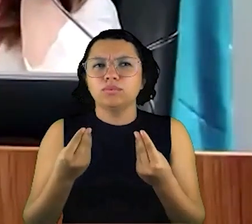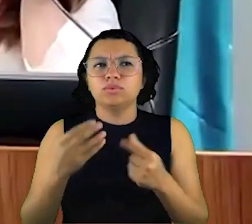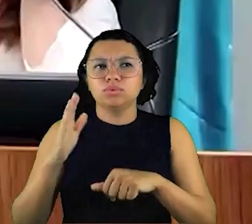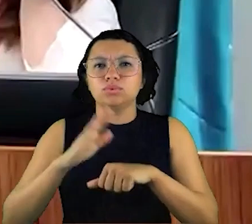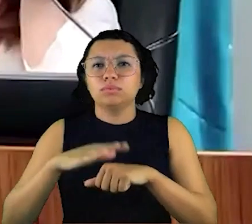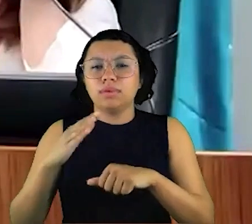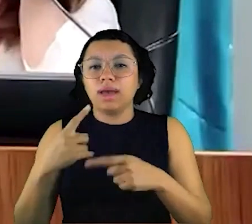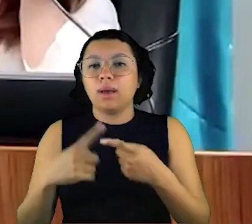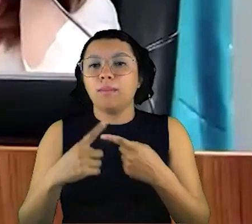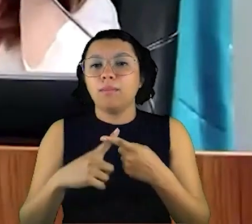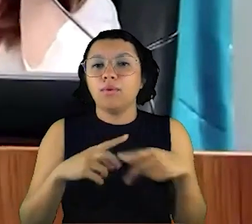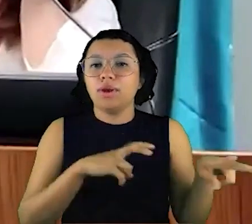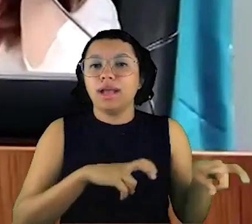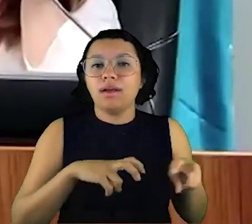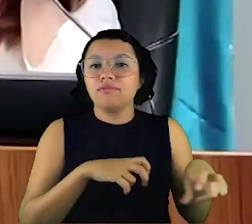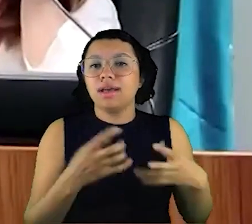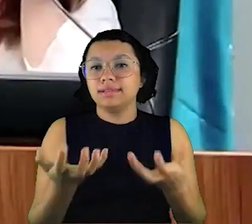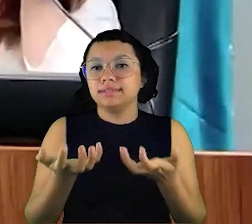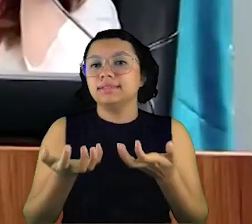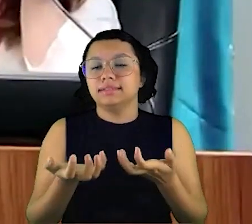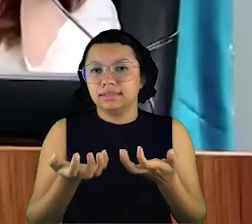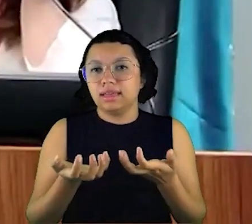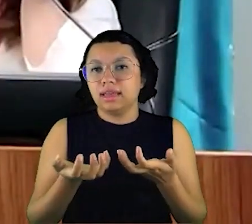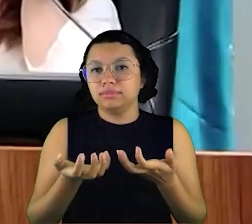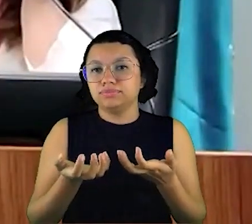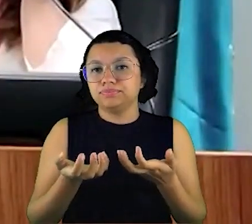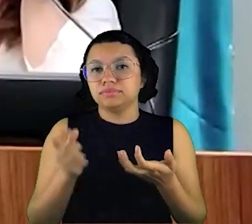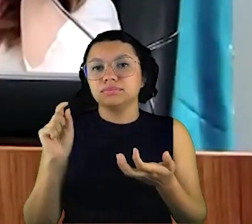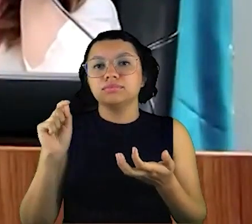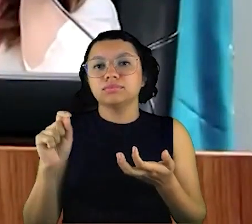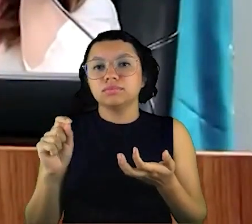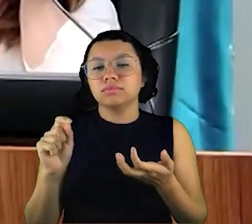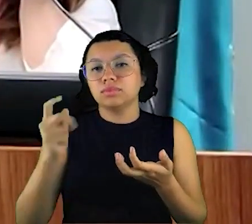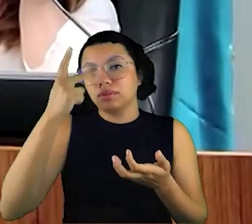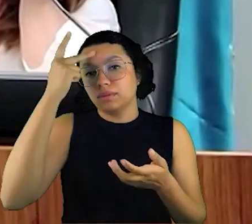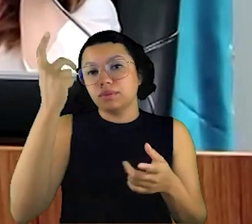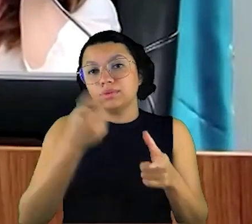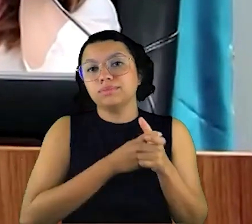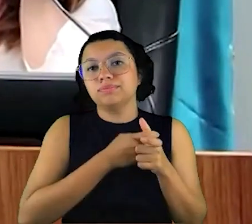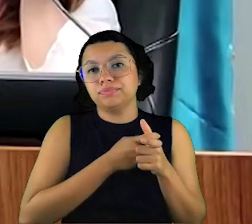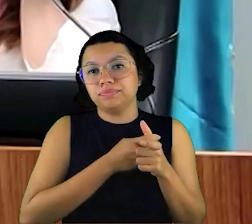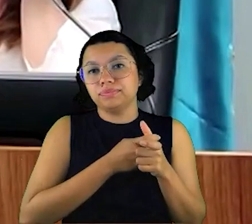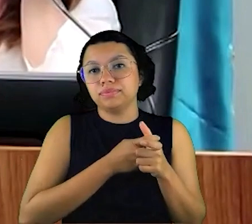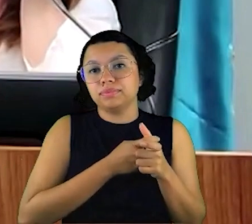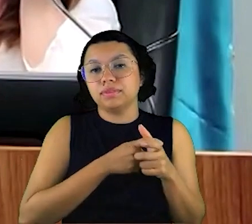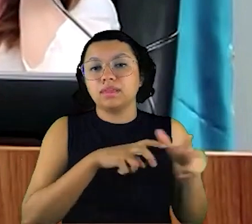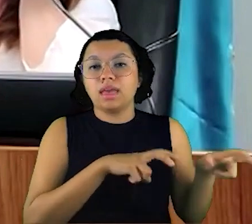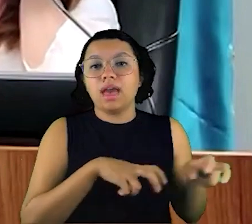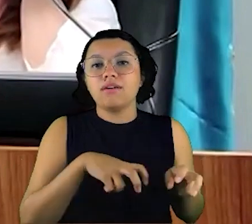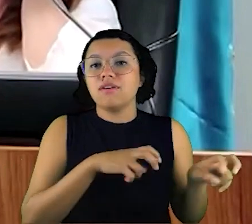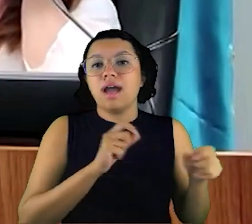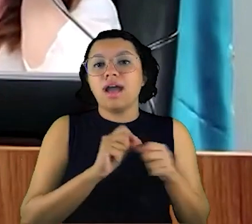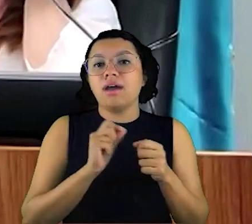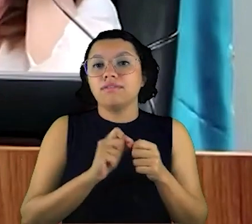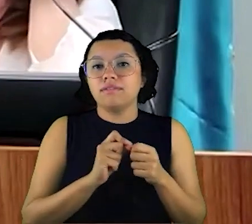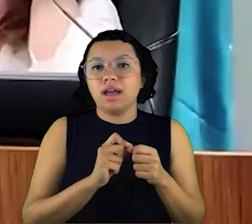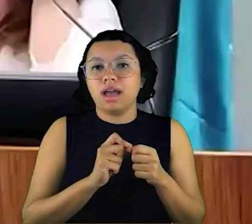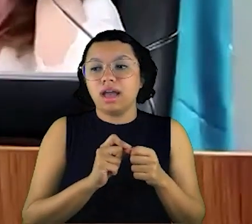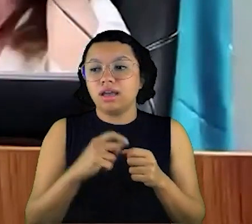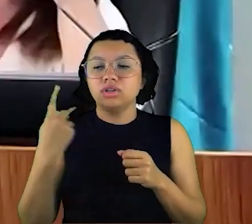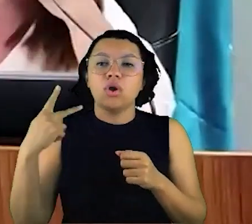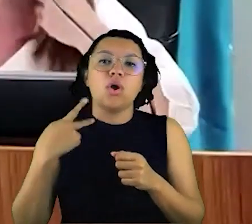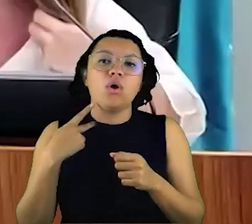mais por provocação da fazenda do que do contribuinte. A fazenda faz contato,